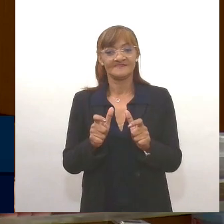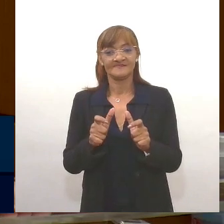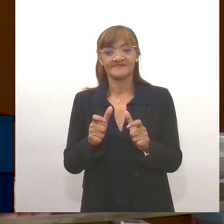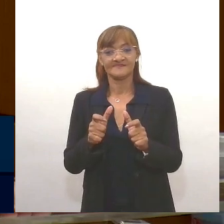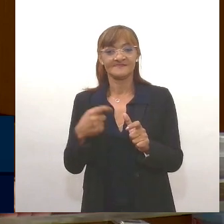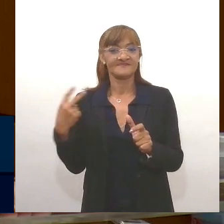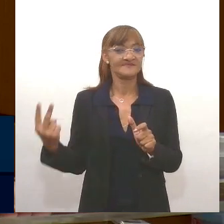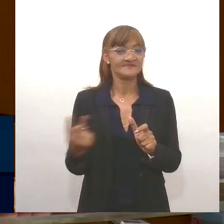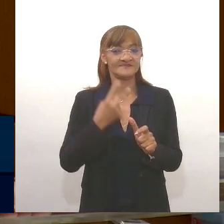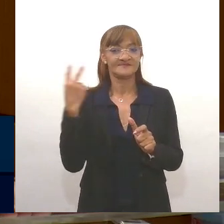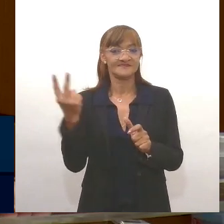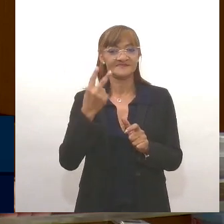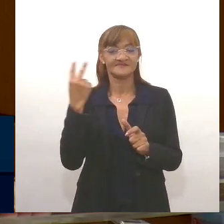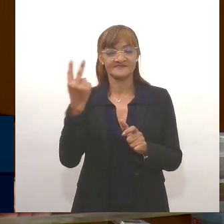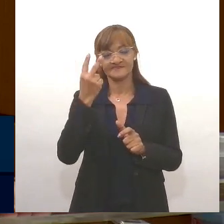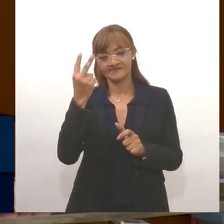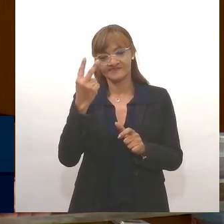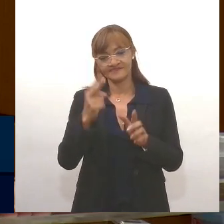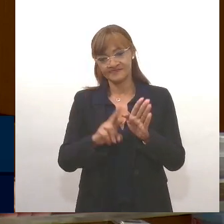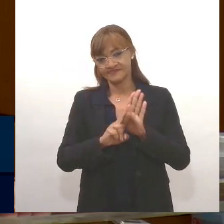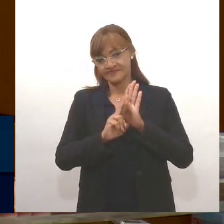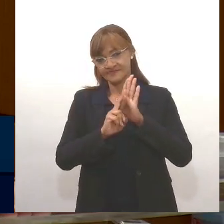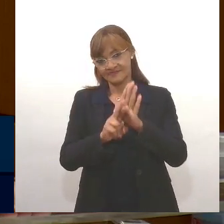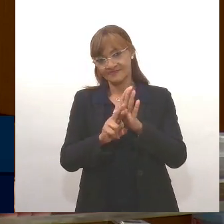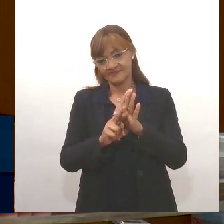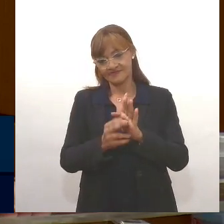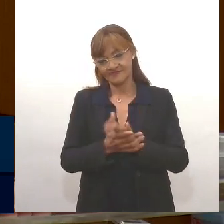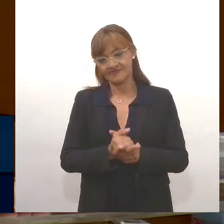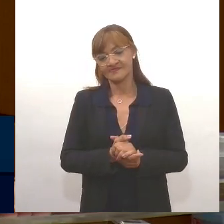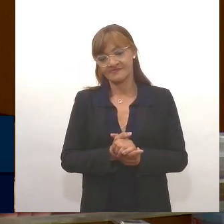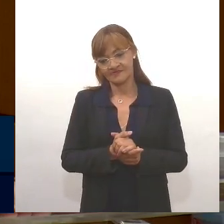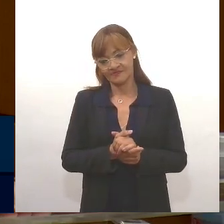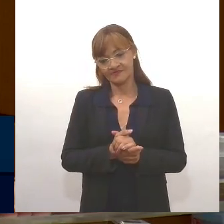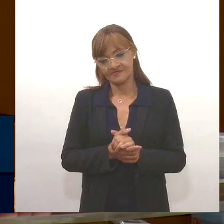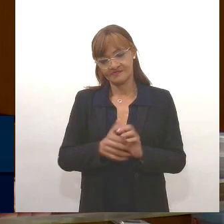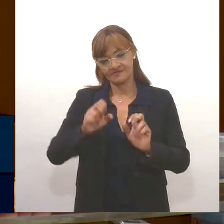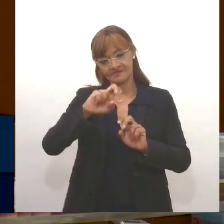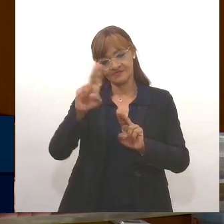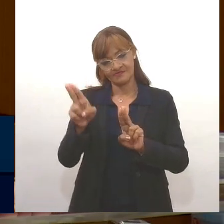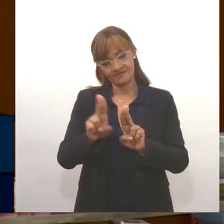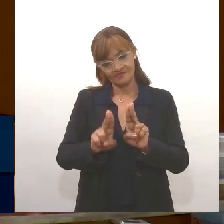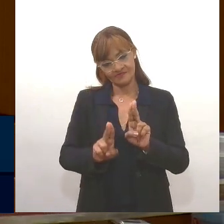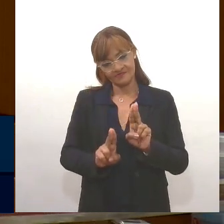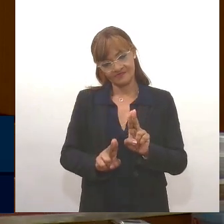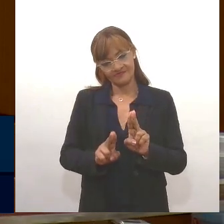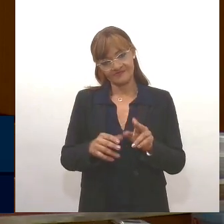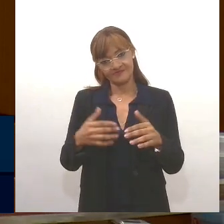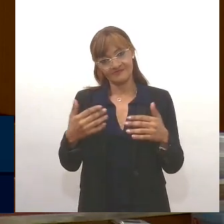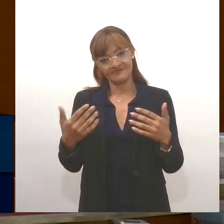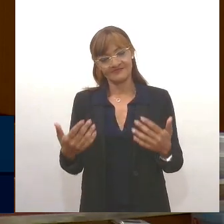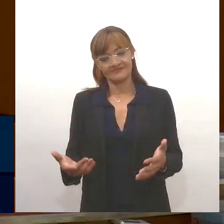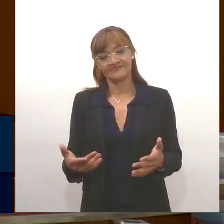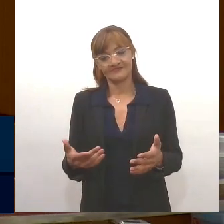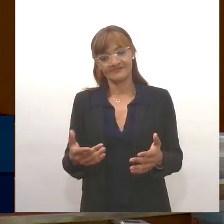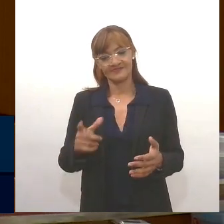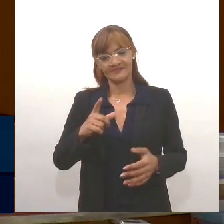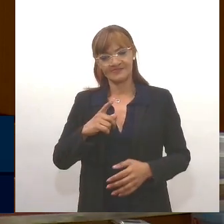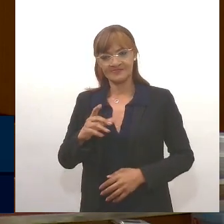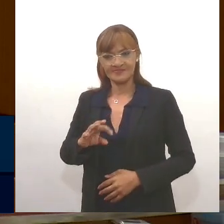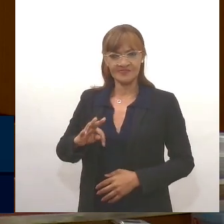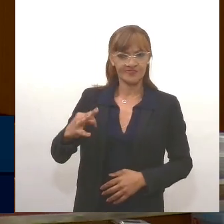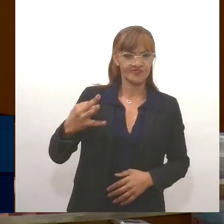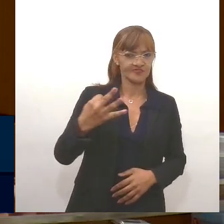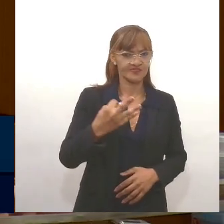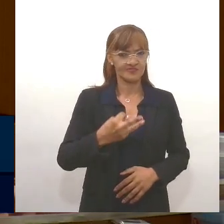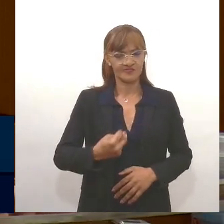na representação da unali que é entidade que congrega todos os parlamentos e